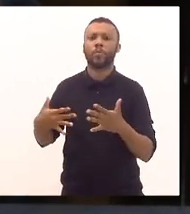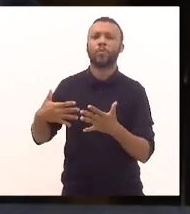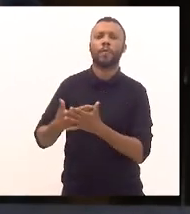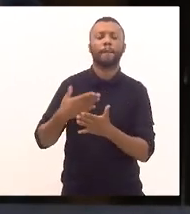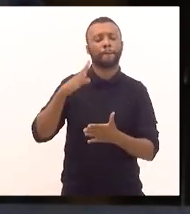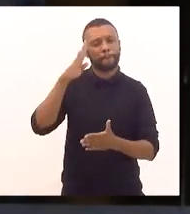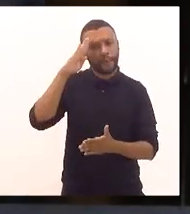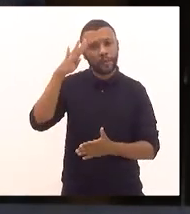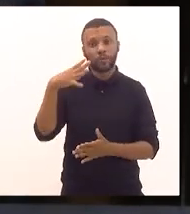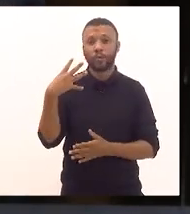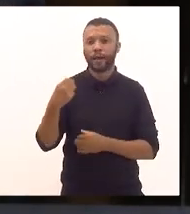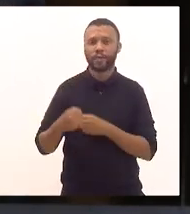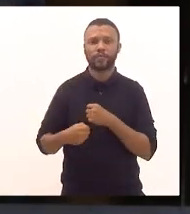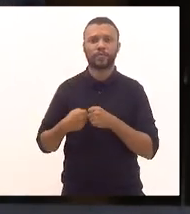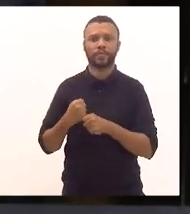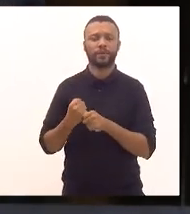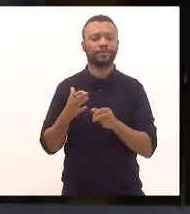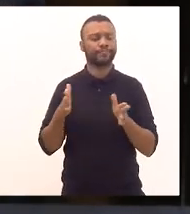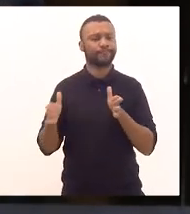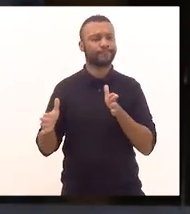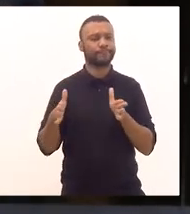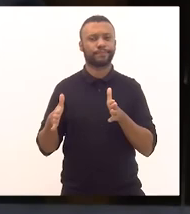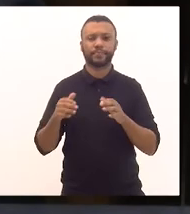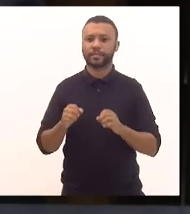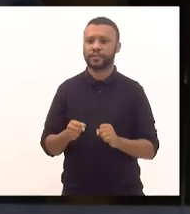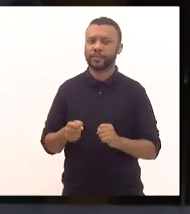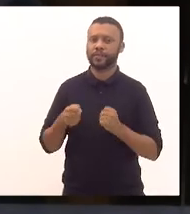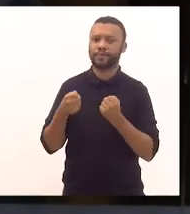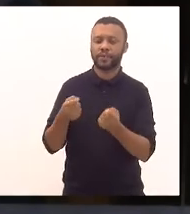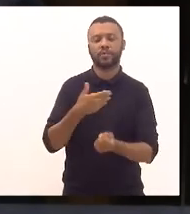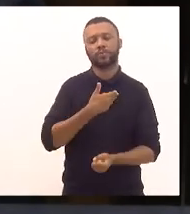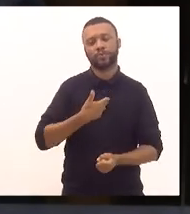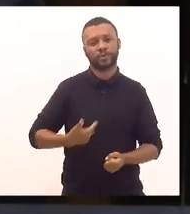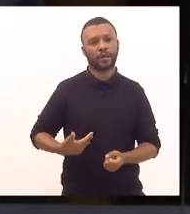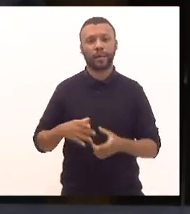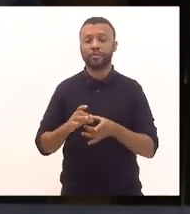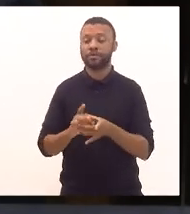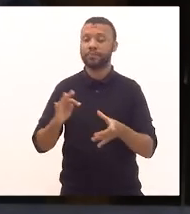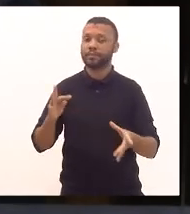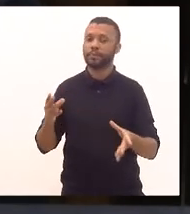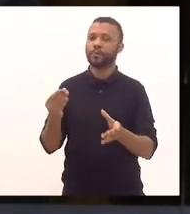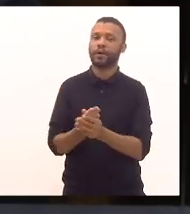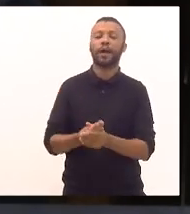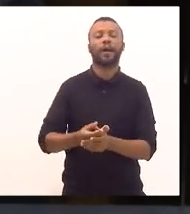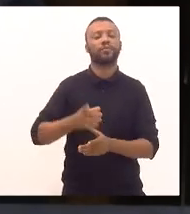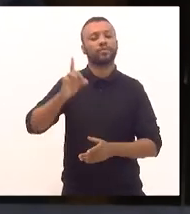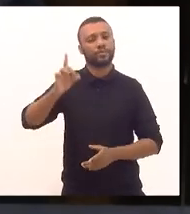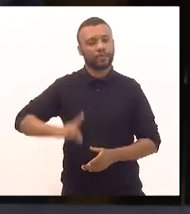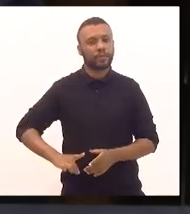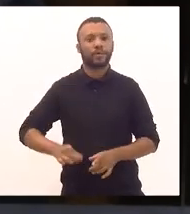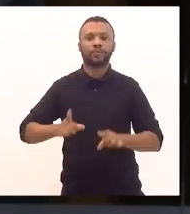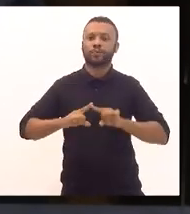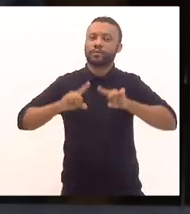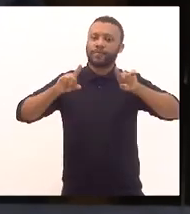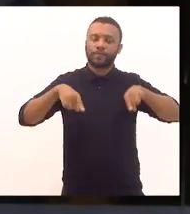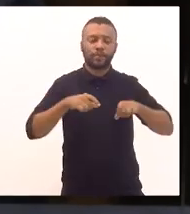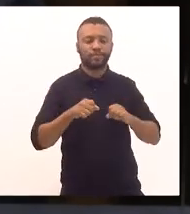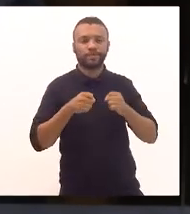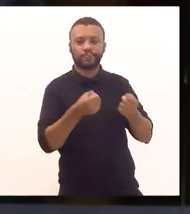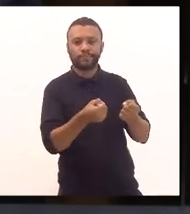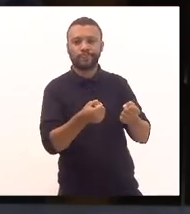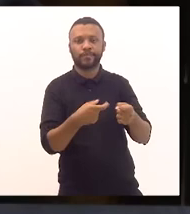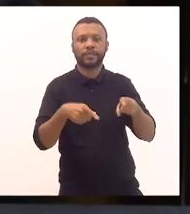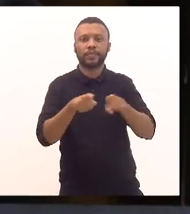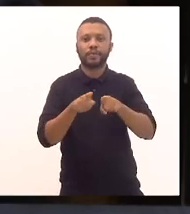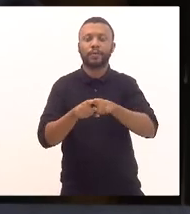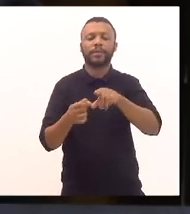na nos últimos quatro anos defesa do estado de direito a defesa dos Servidores EA defesa